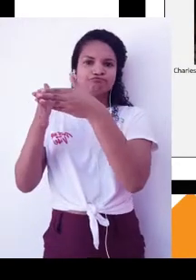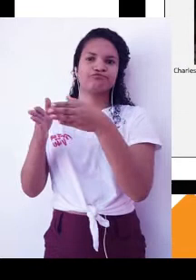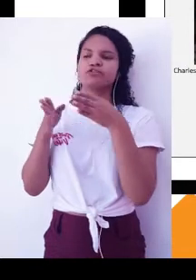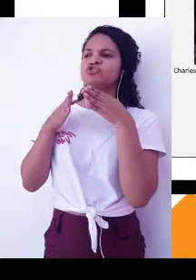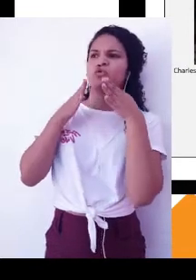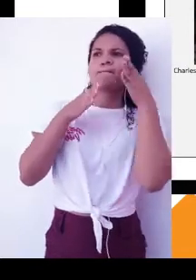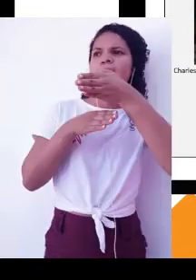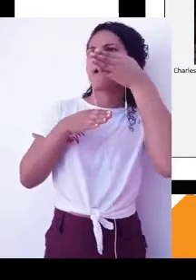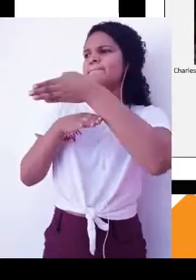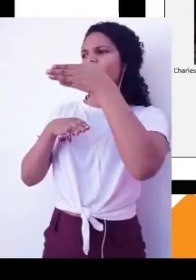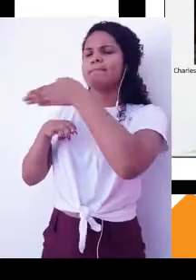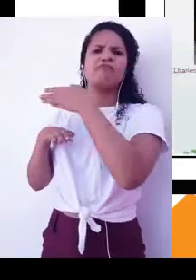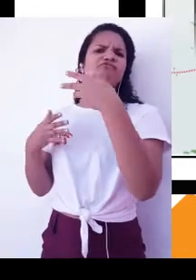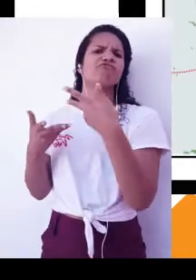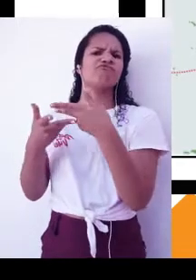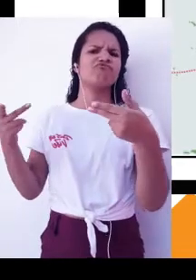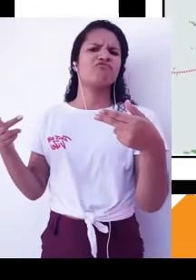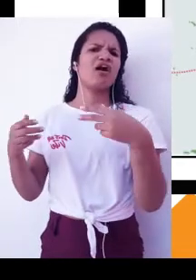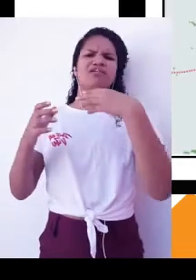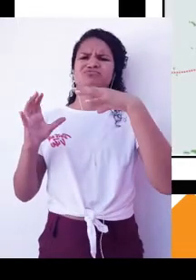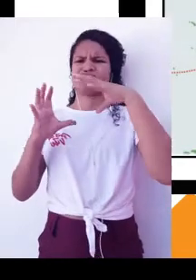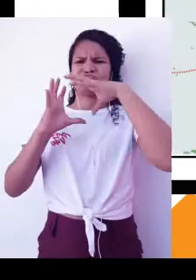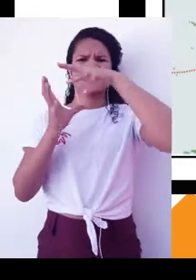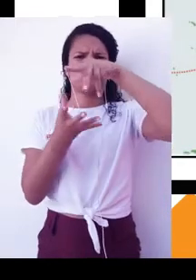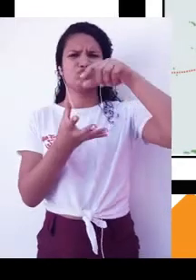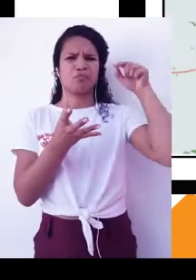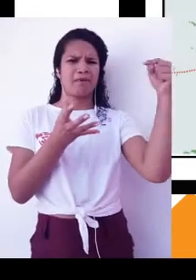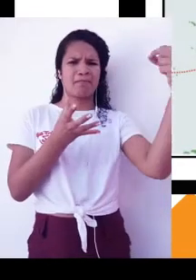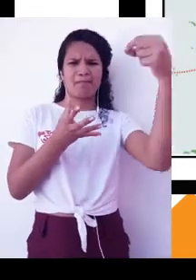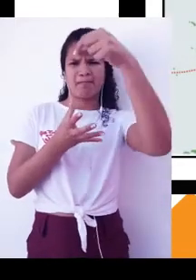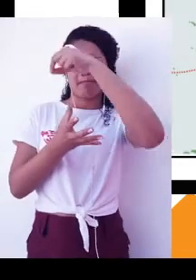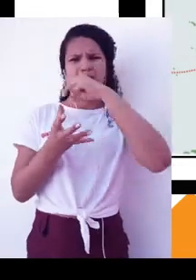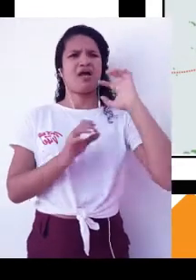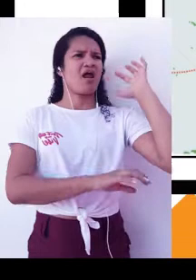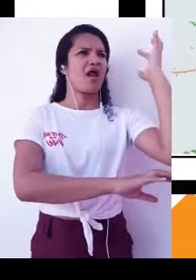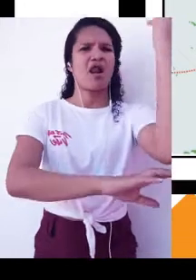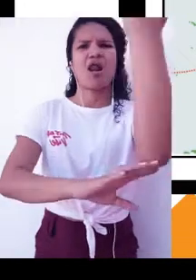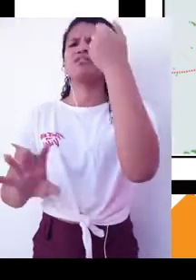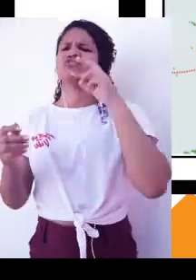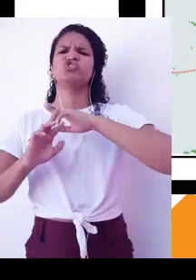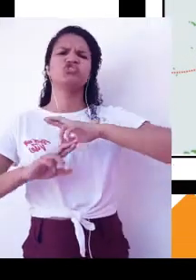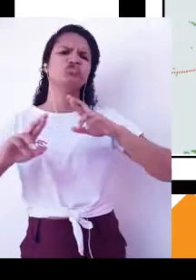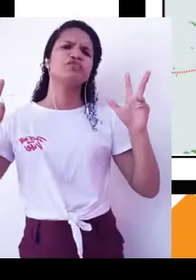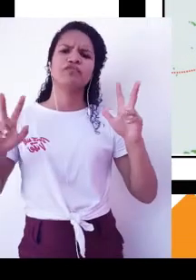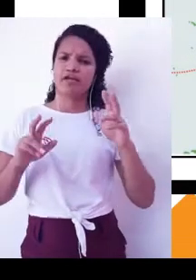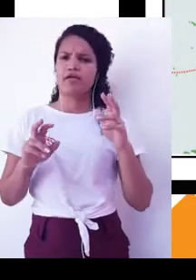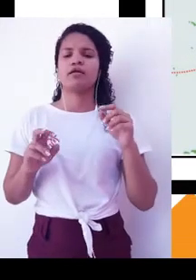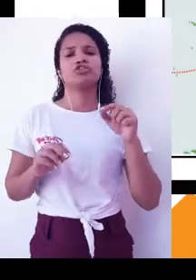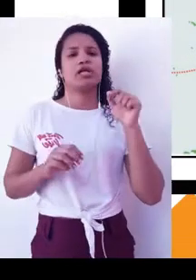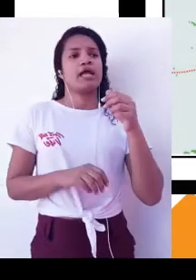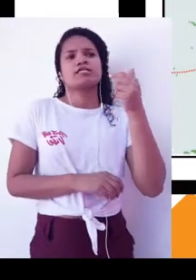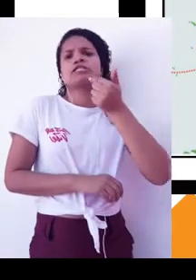Beagle, visitou vários lugares do mundo, vários biomas. Na verdade, ele não era